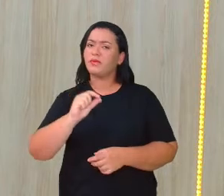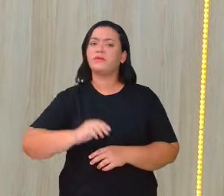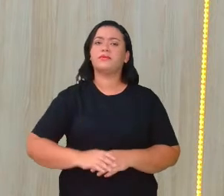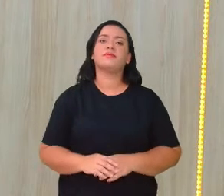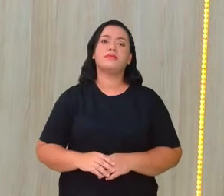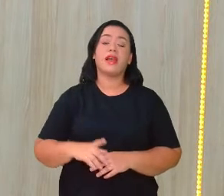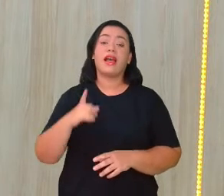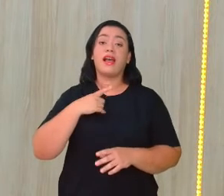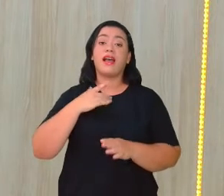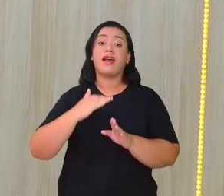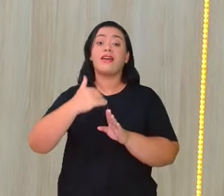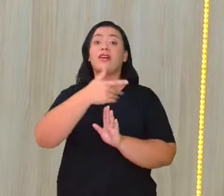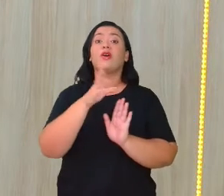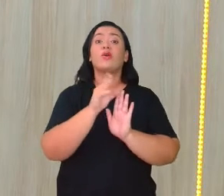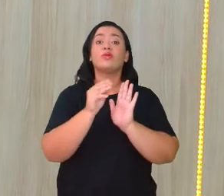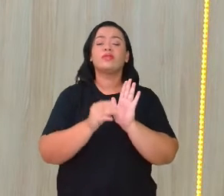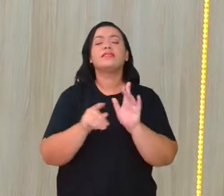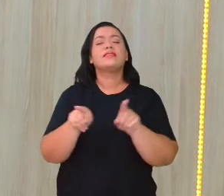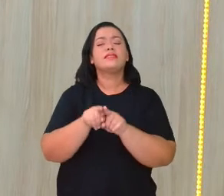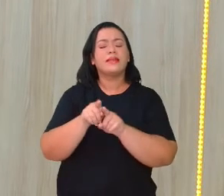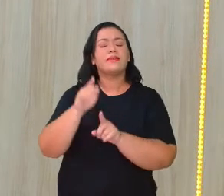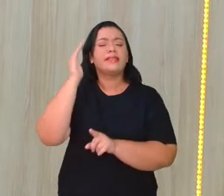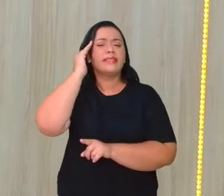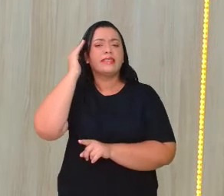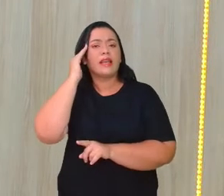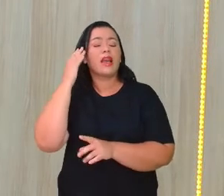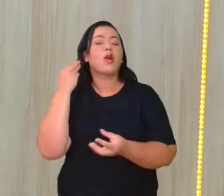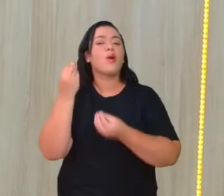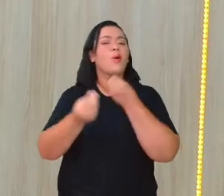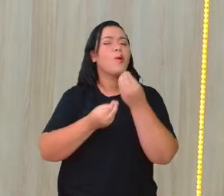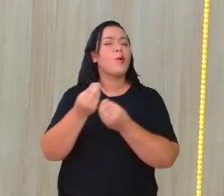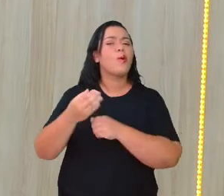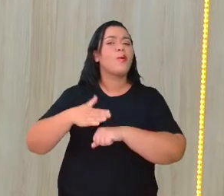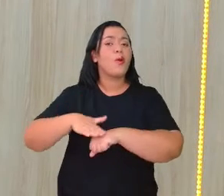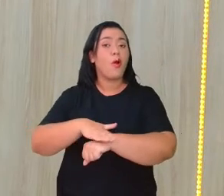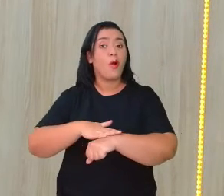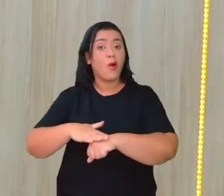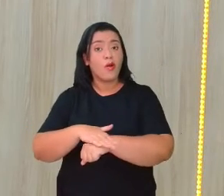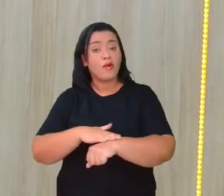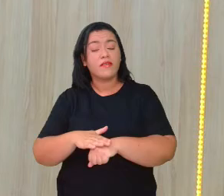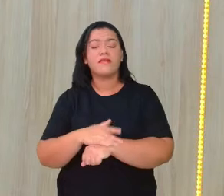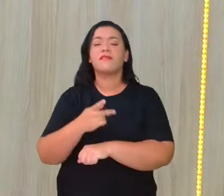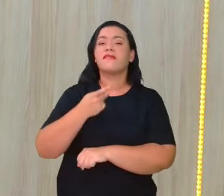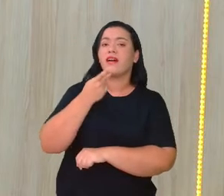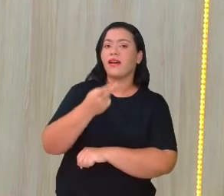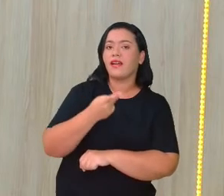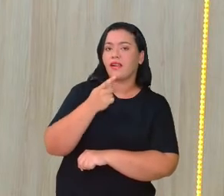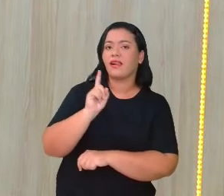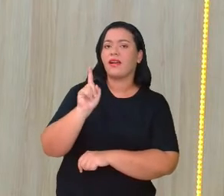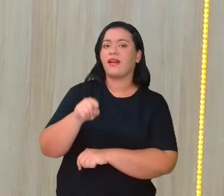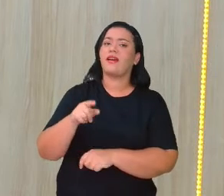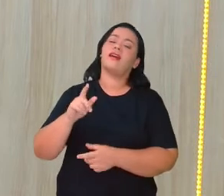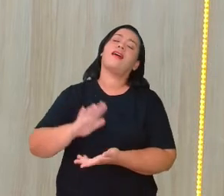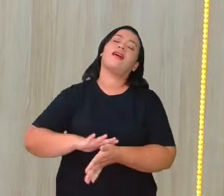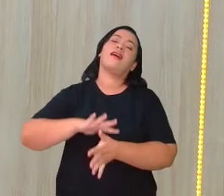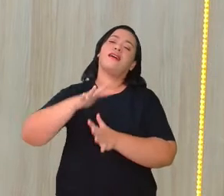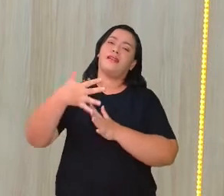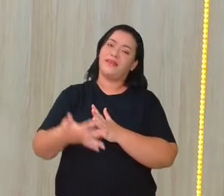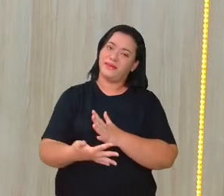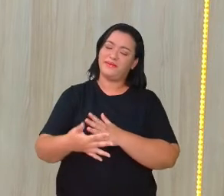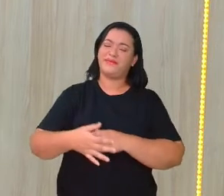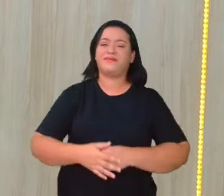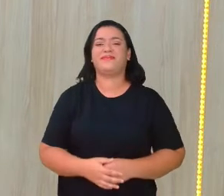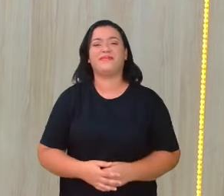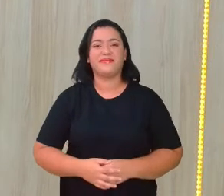além do conteúdo, Consiga entender aí como conversar, como falar através da língua brasileira de